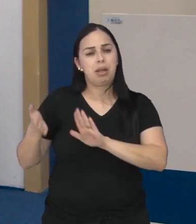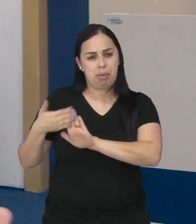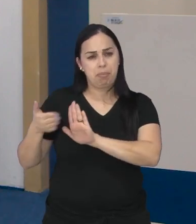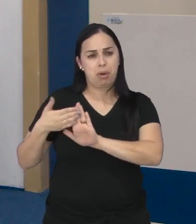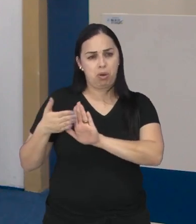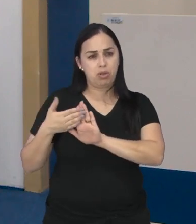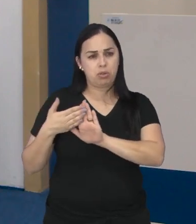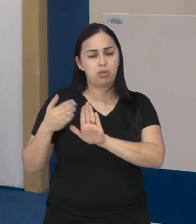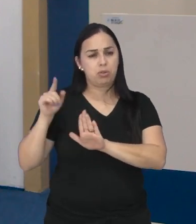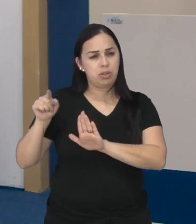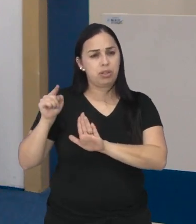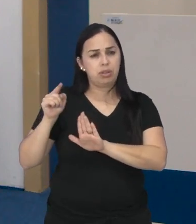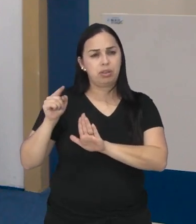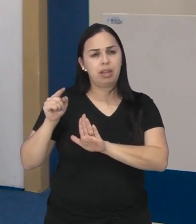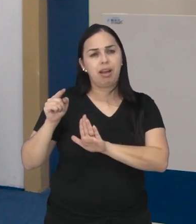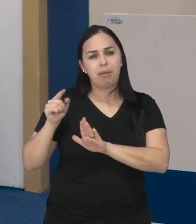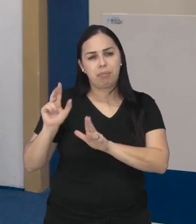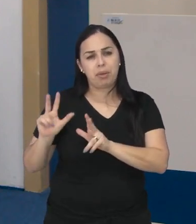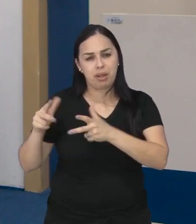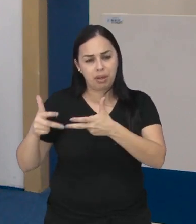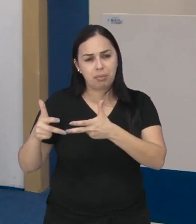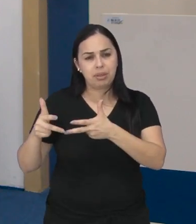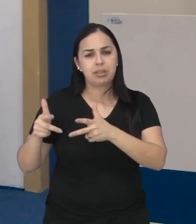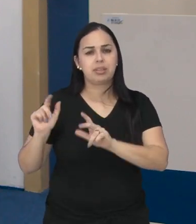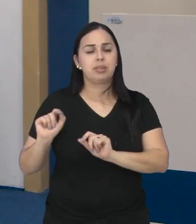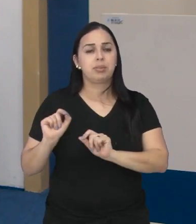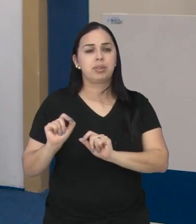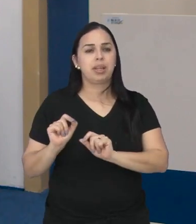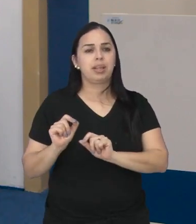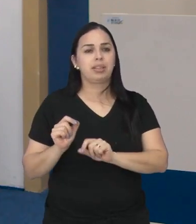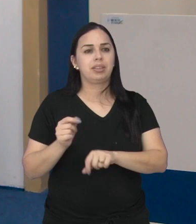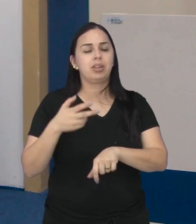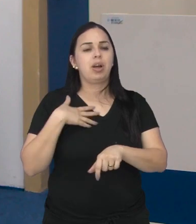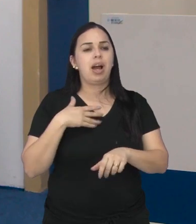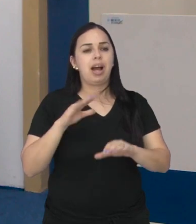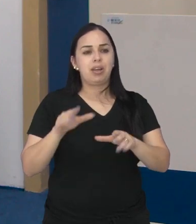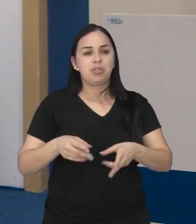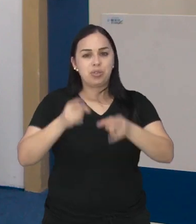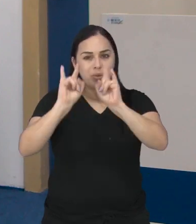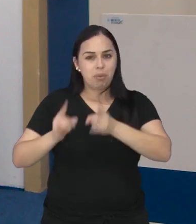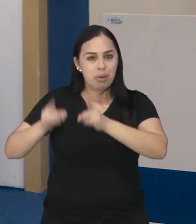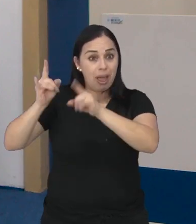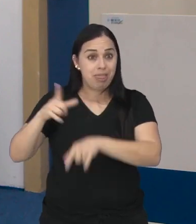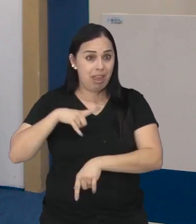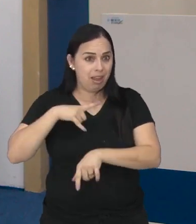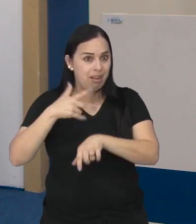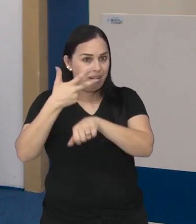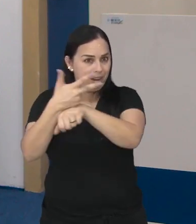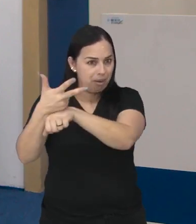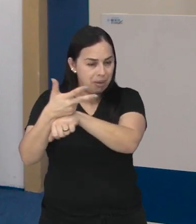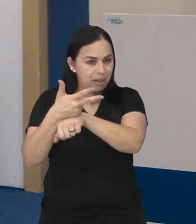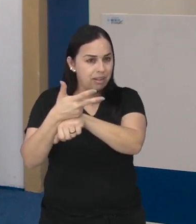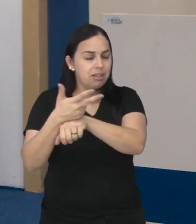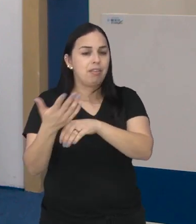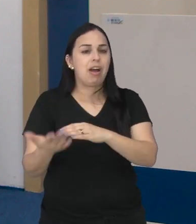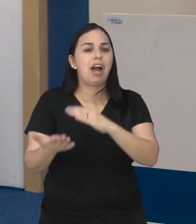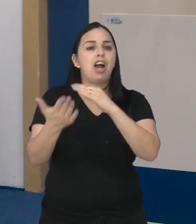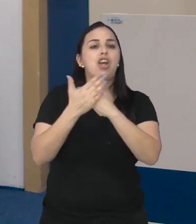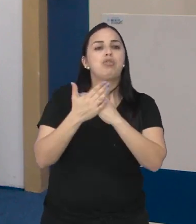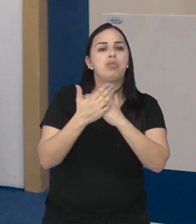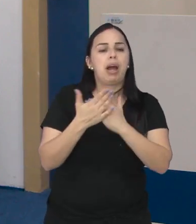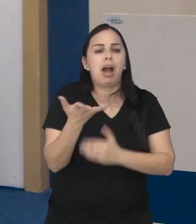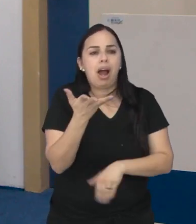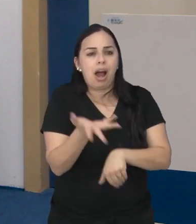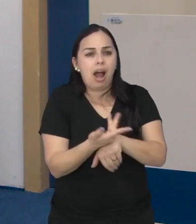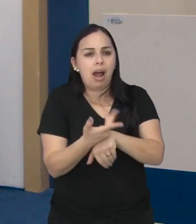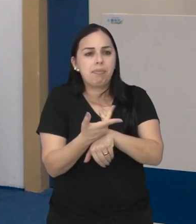andamento, proposta até pelo Legislativo, para que se tenha acesso às câmeras dos condomínios para ajudar e agilizar o